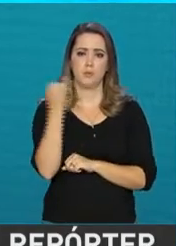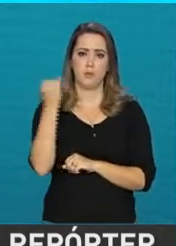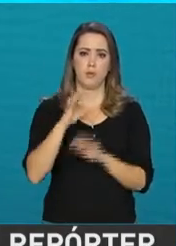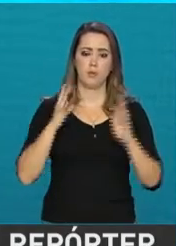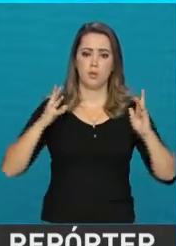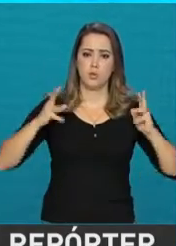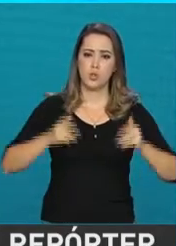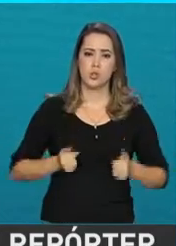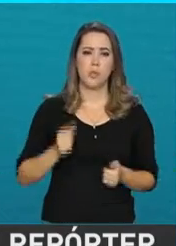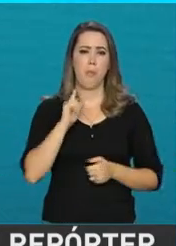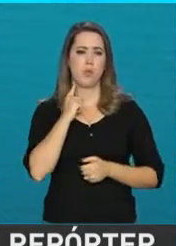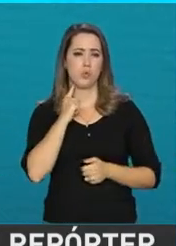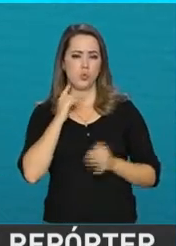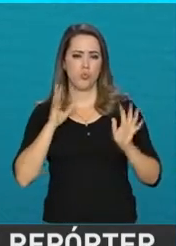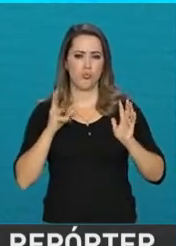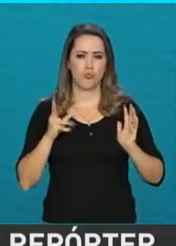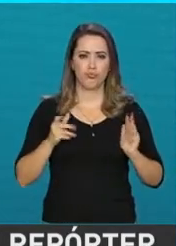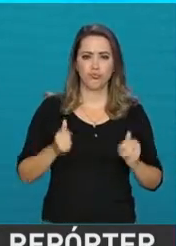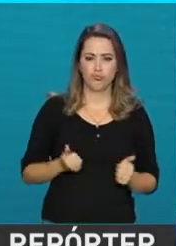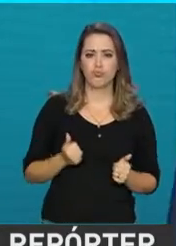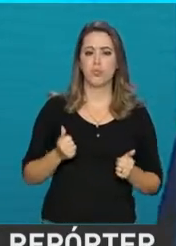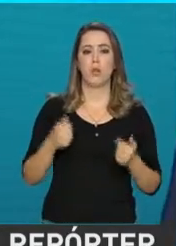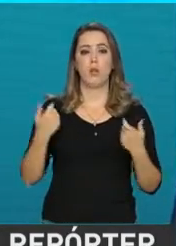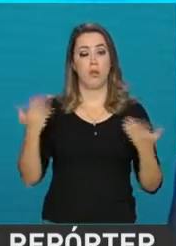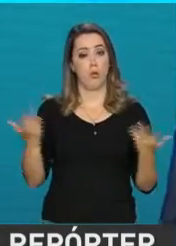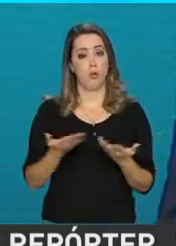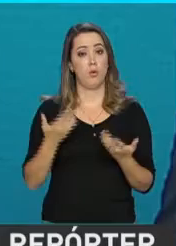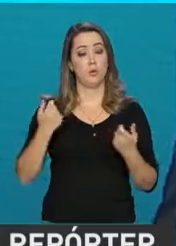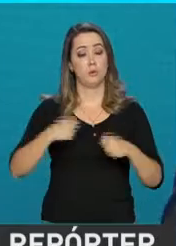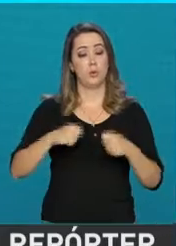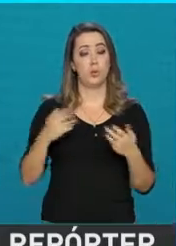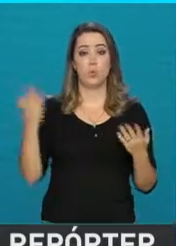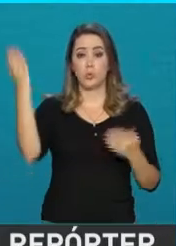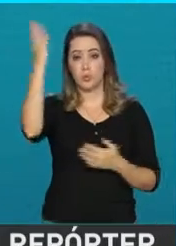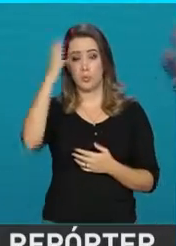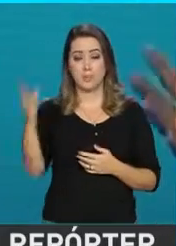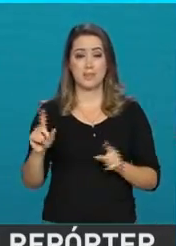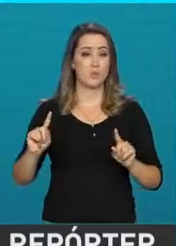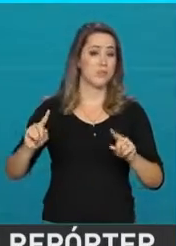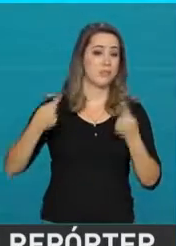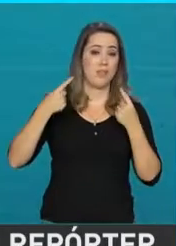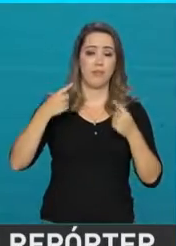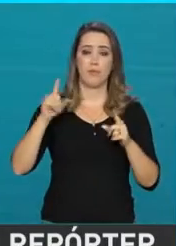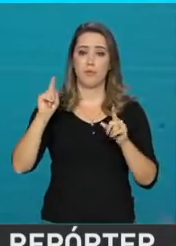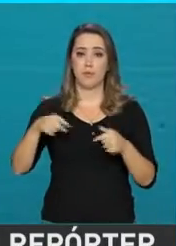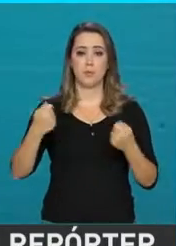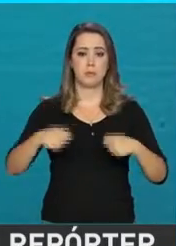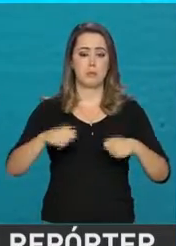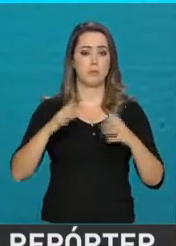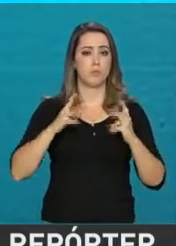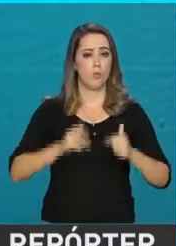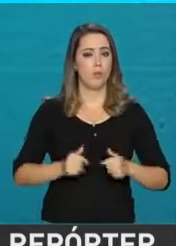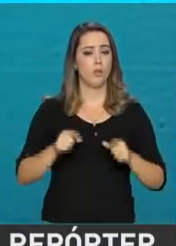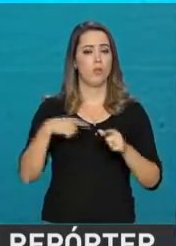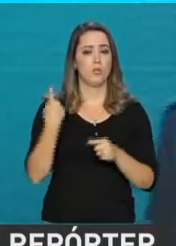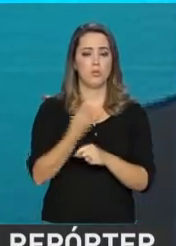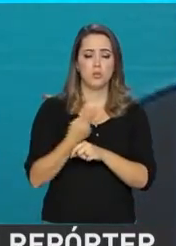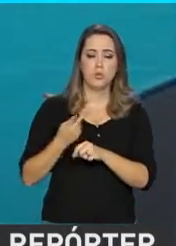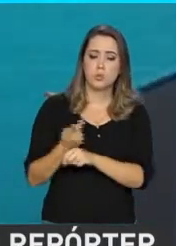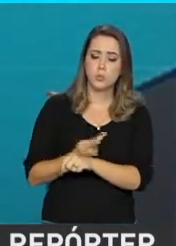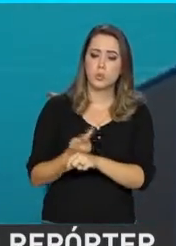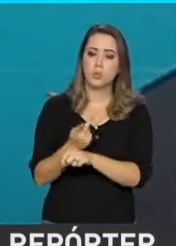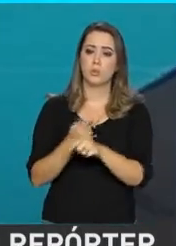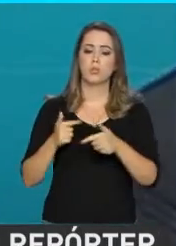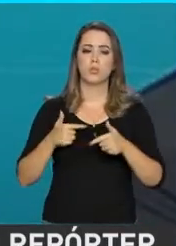saneamento básico esgotamento sanitário que o brasil tem um desafio gigantesco cada vez mais temos lutado para